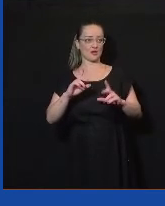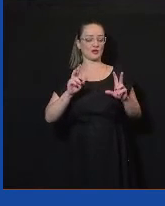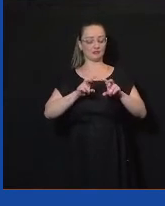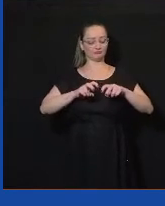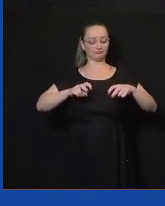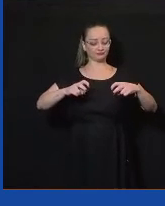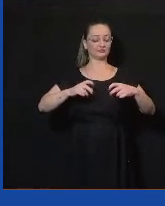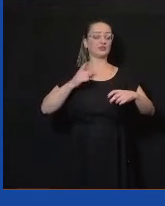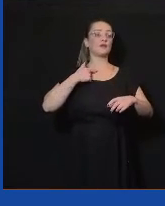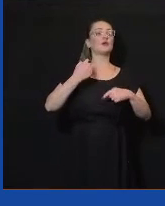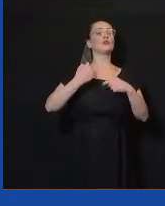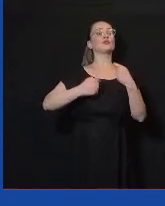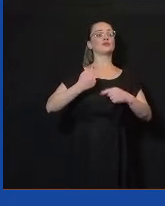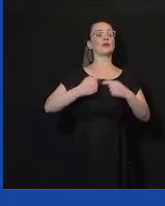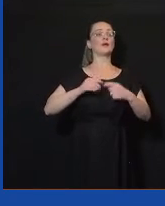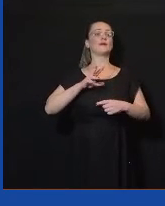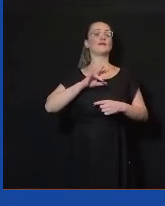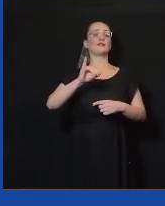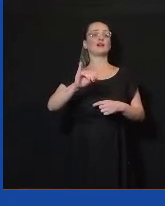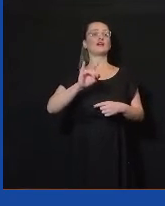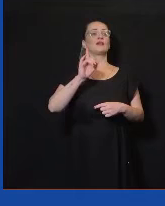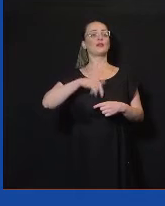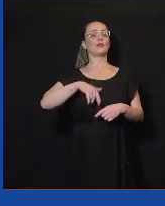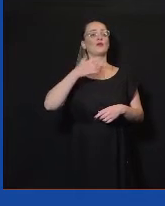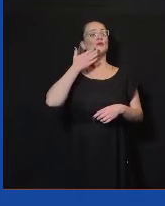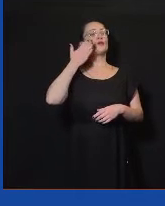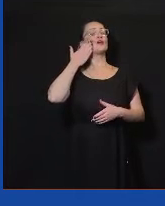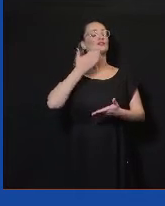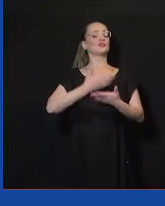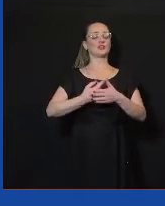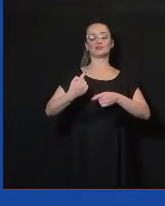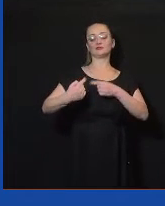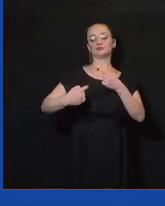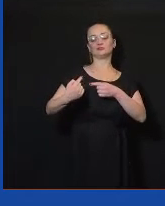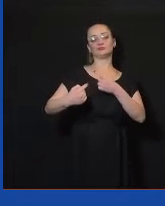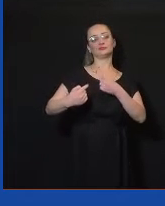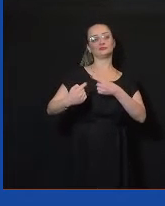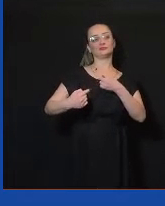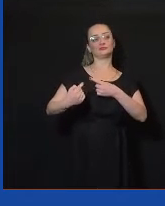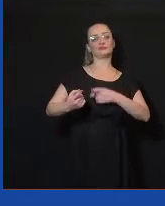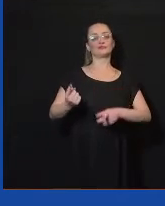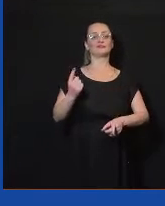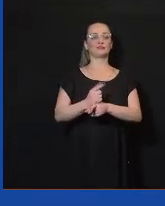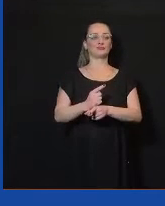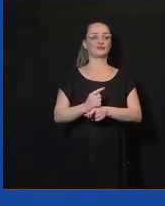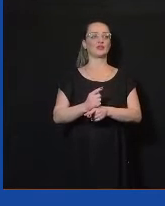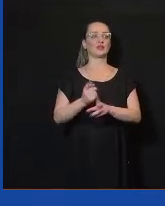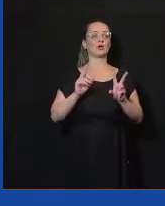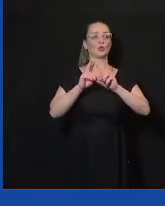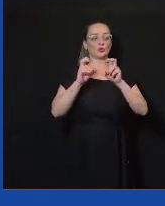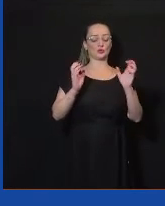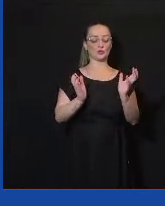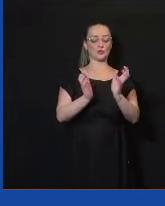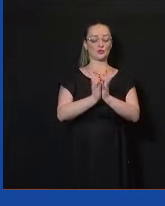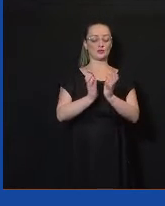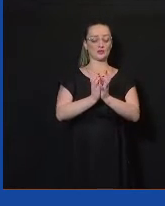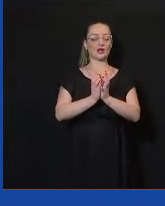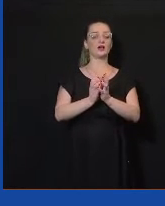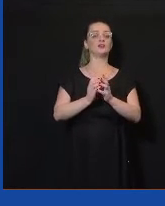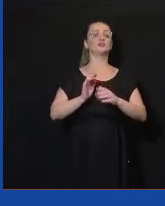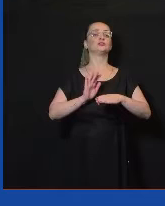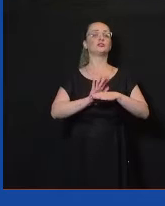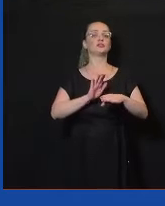de debate, mas eu acredito que ele vai ser um grande painel de diálogo, um encontro, com o tema comunidade, solidariedade